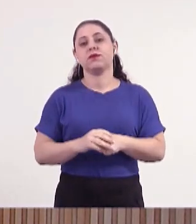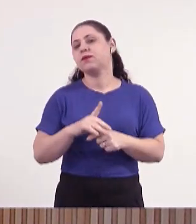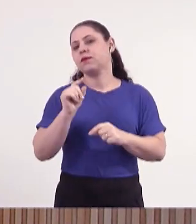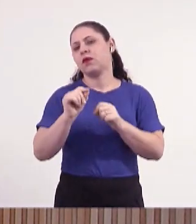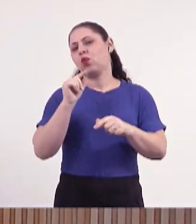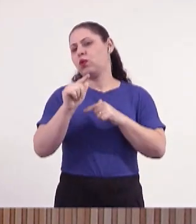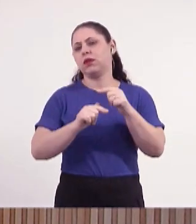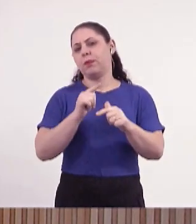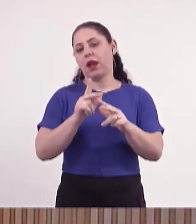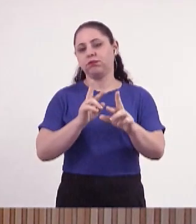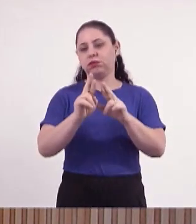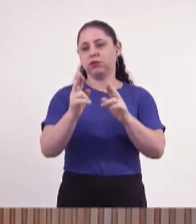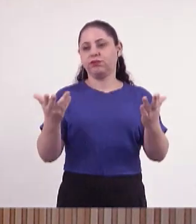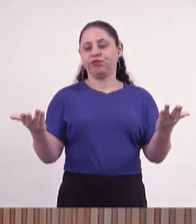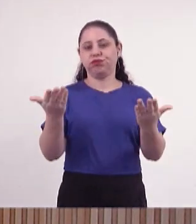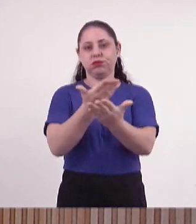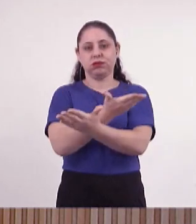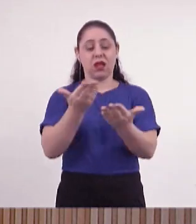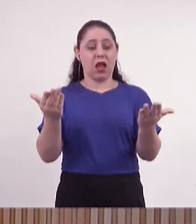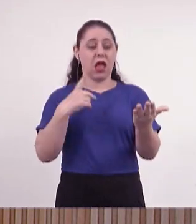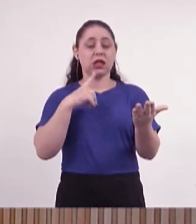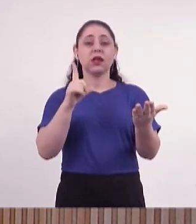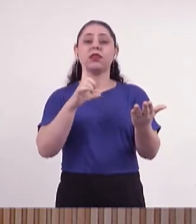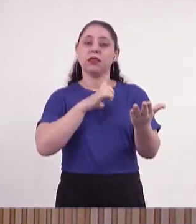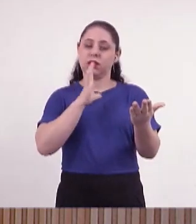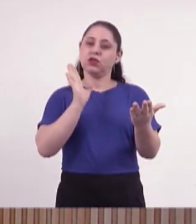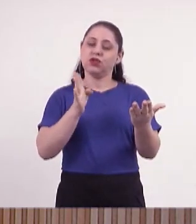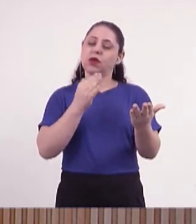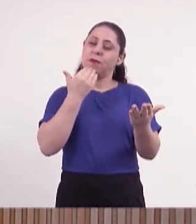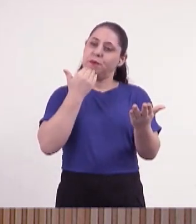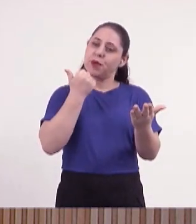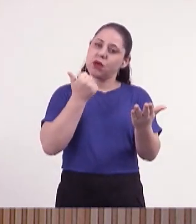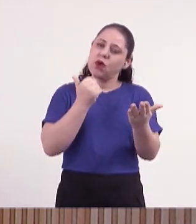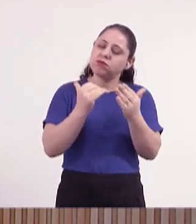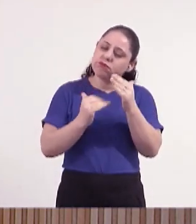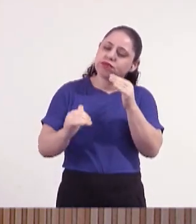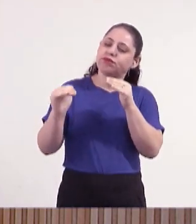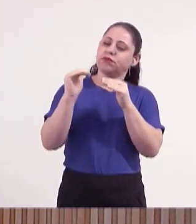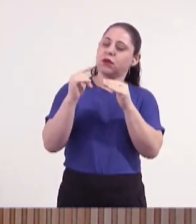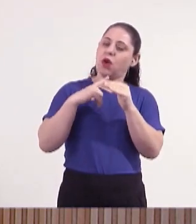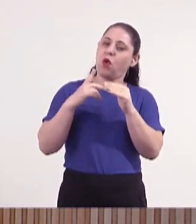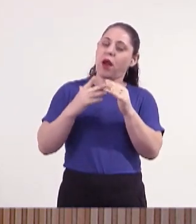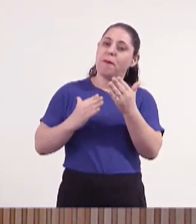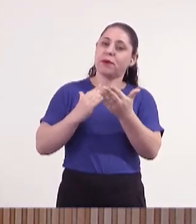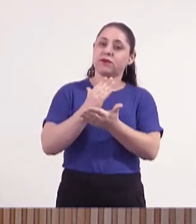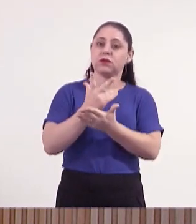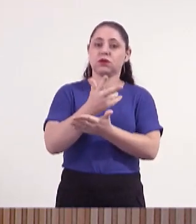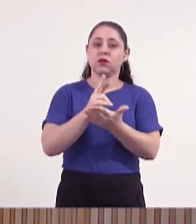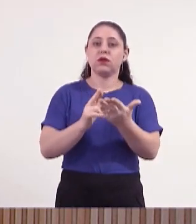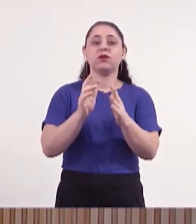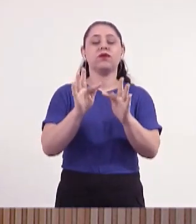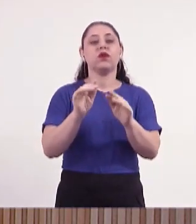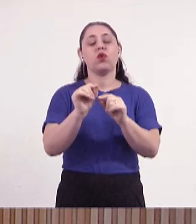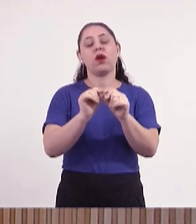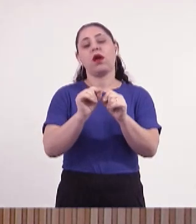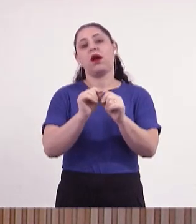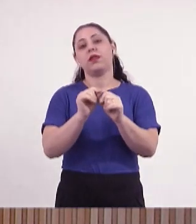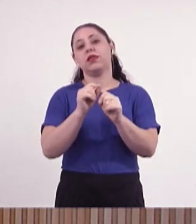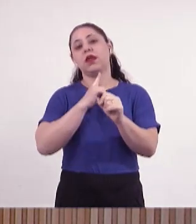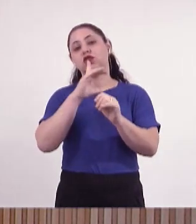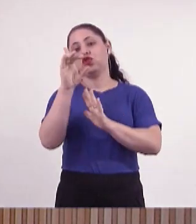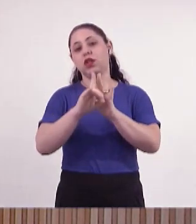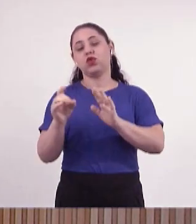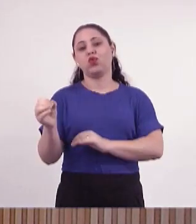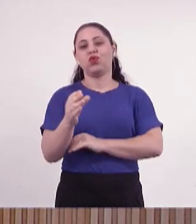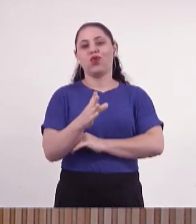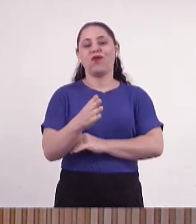Esse trabalho de interlocução que já rendeu frutos ao longo desse ano, que agora, com a aprovação da redação final, traz um novo direito